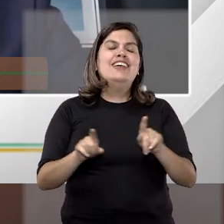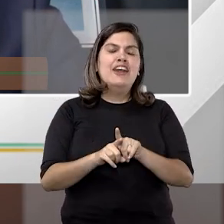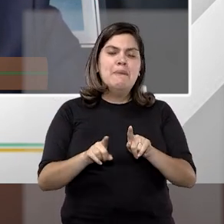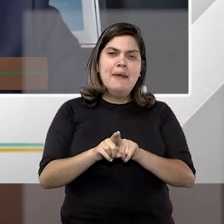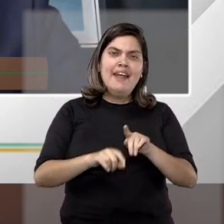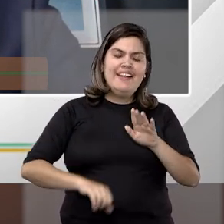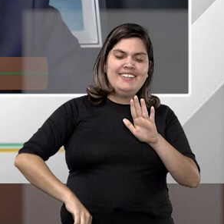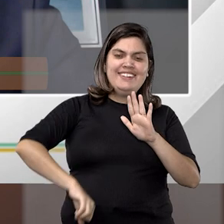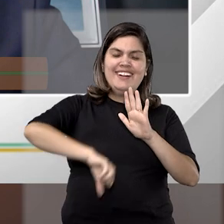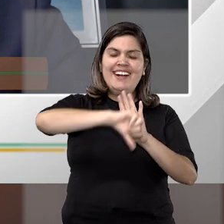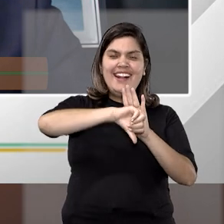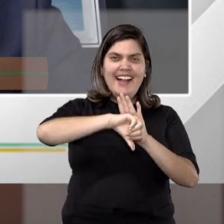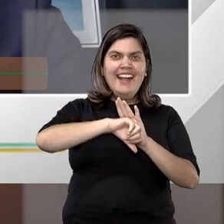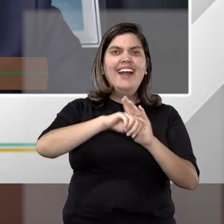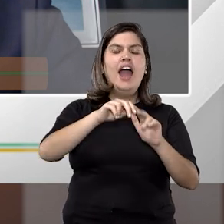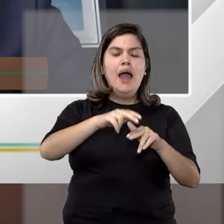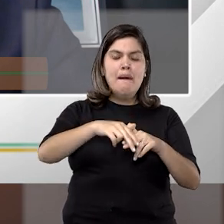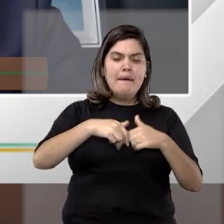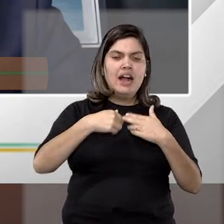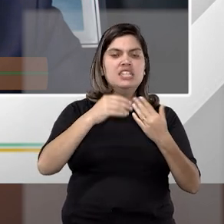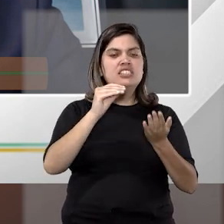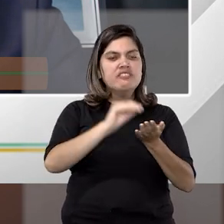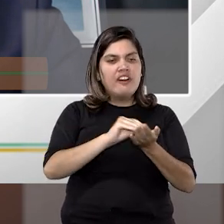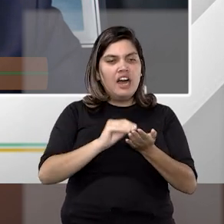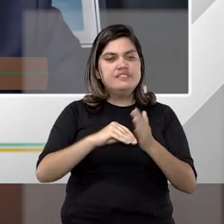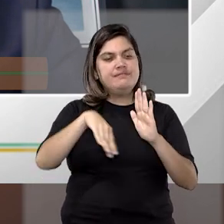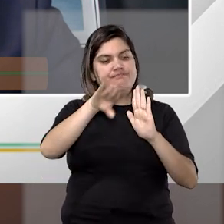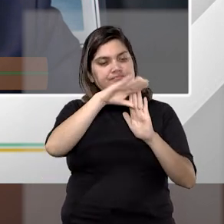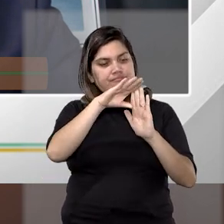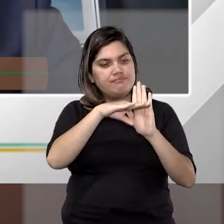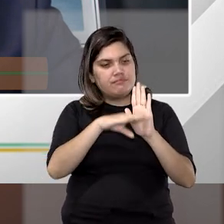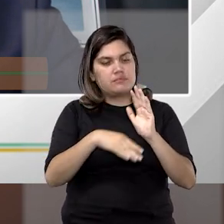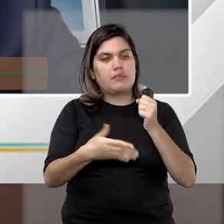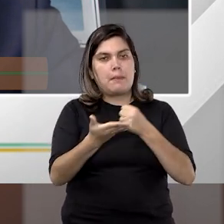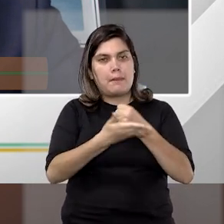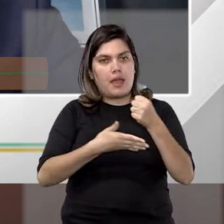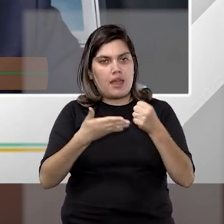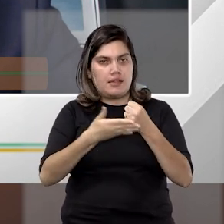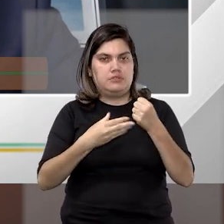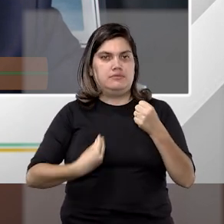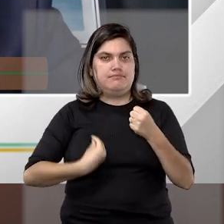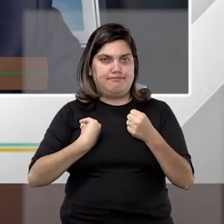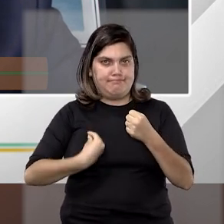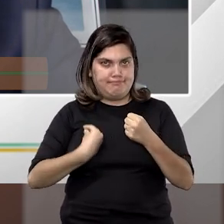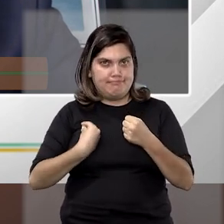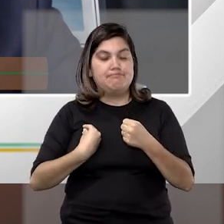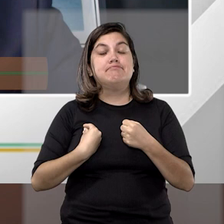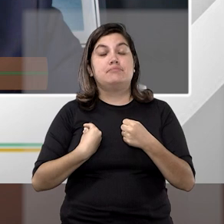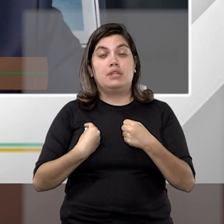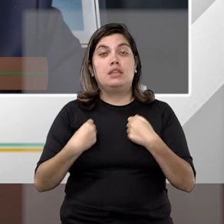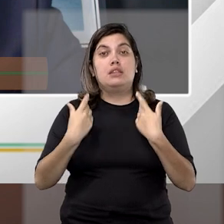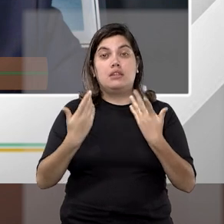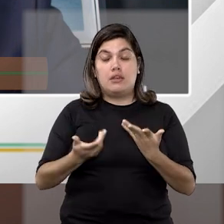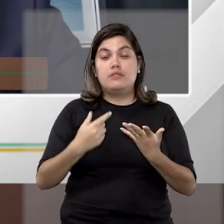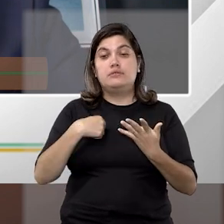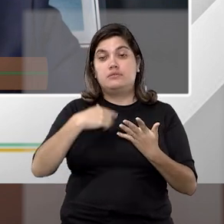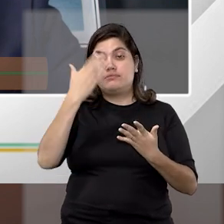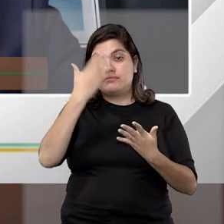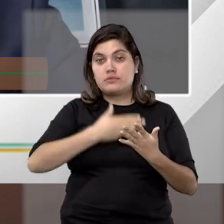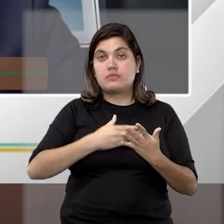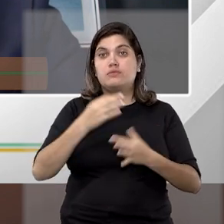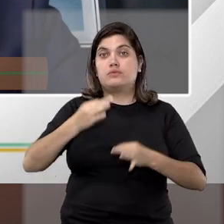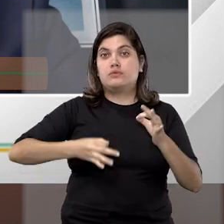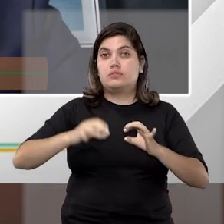e até para a criminalidade por conta da ausência de elementos básicos da subsistência EA